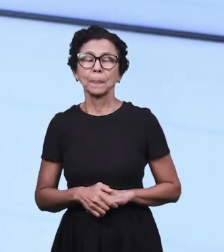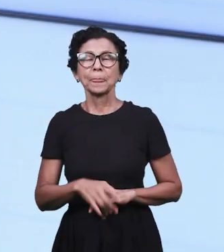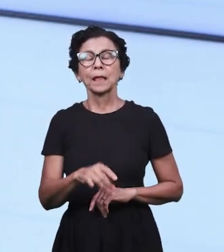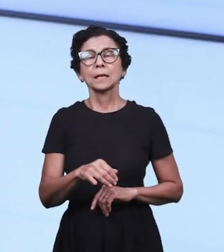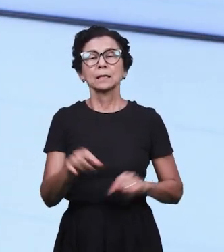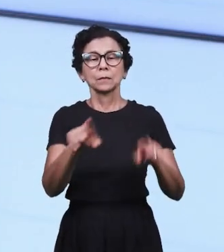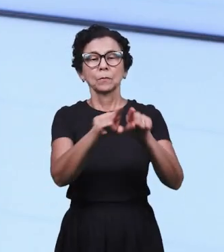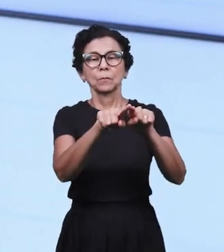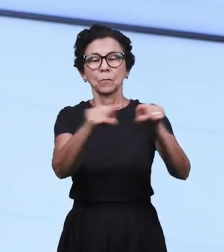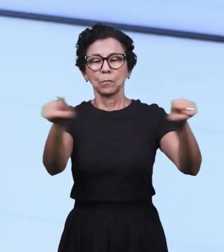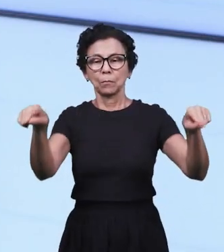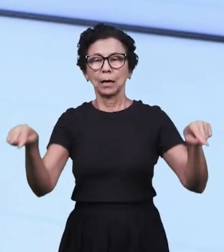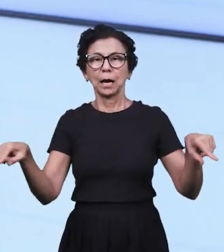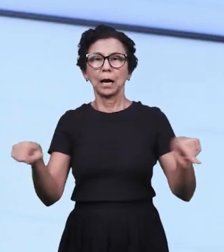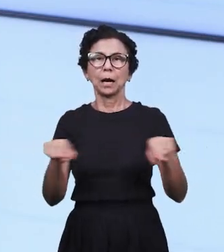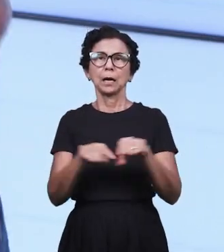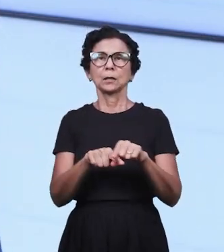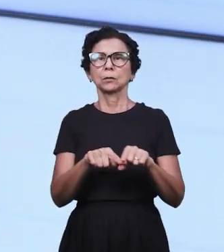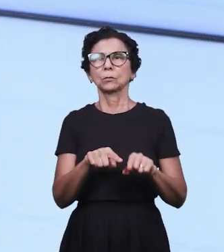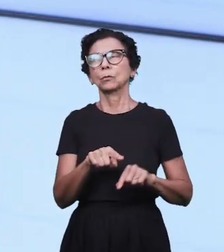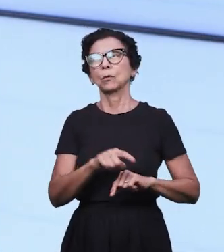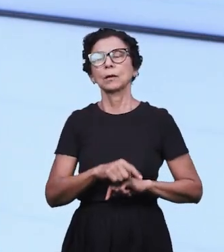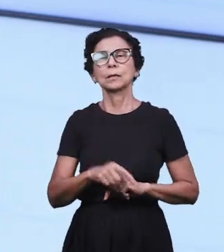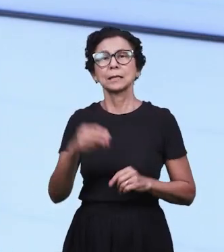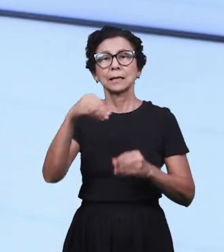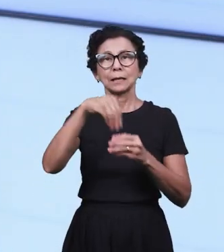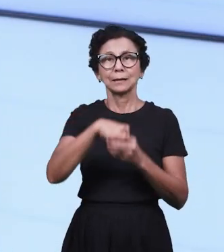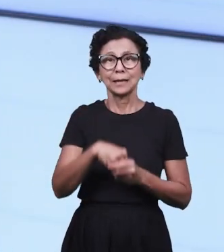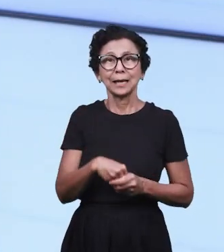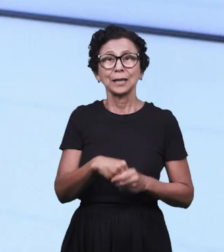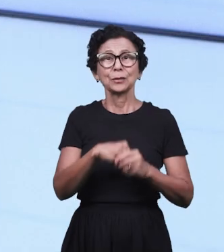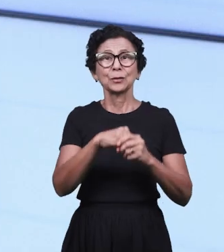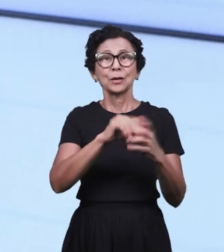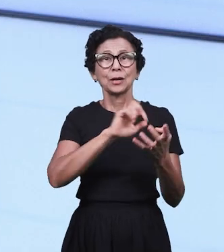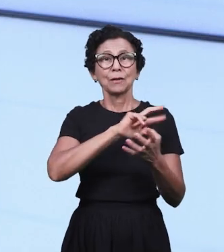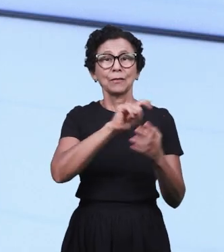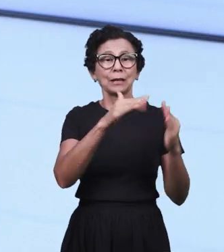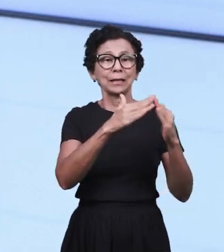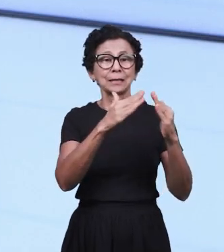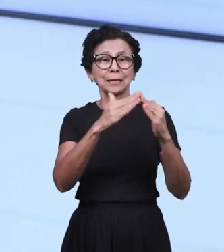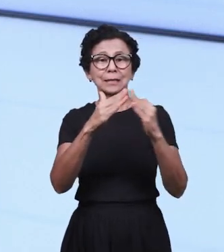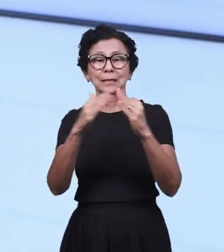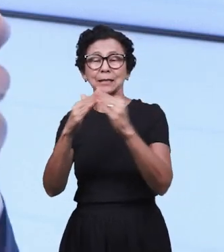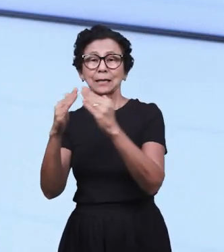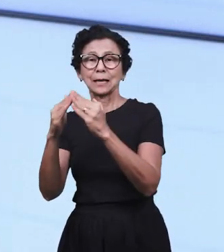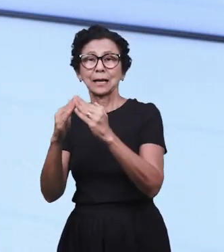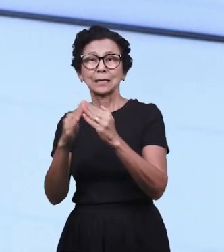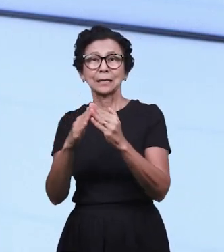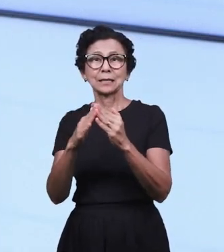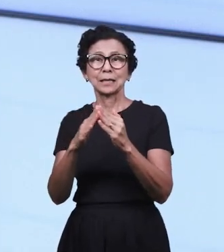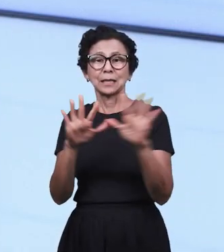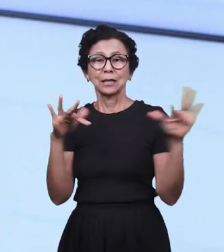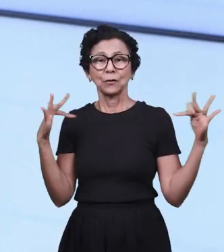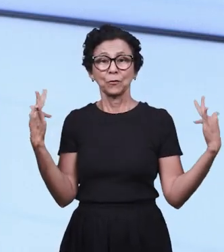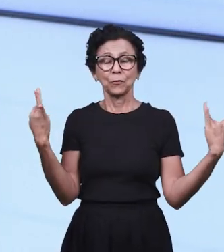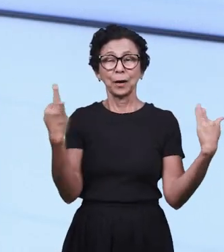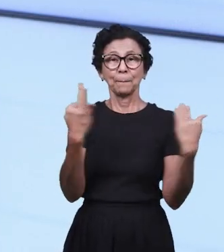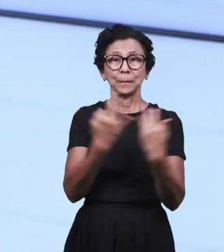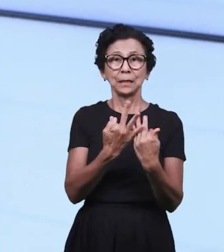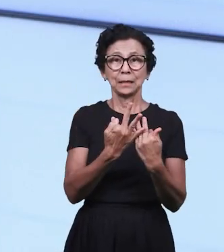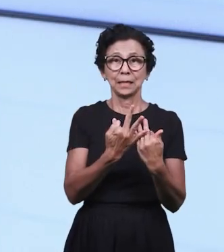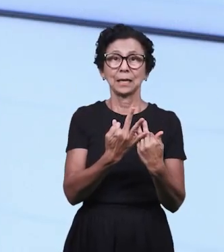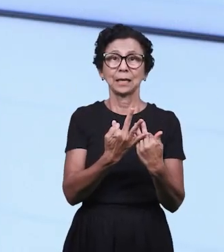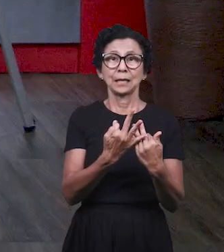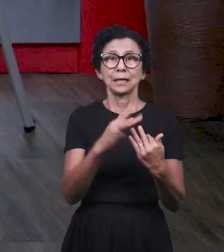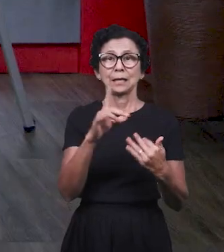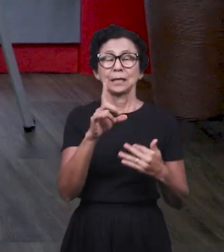terreno com 5, 6 casas, com várias casas, tudo da mesma família, mas que cada um foi lá e construiu a sua casinha e ele acha